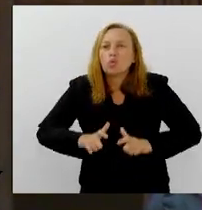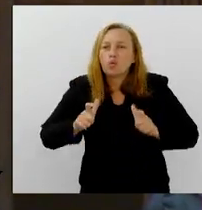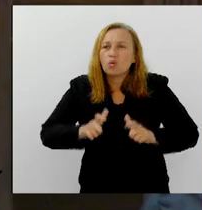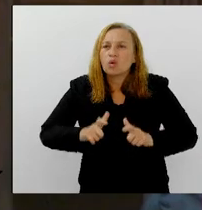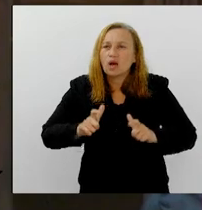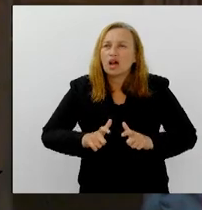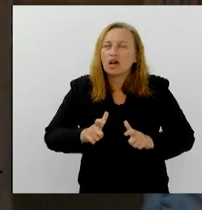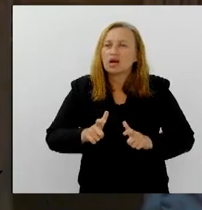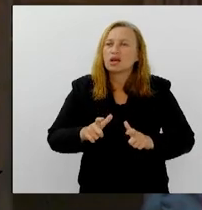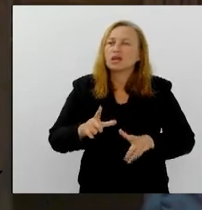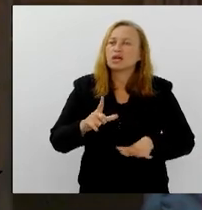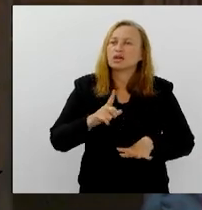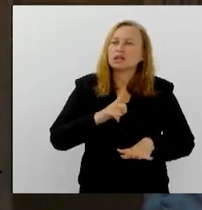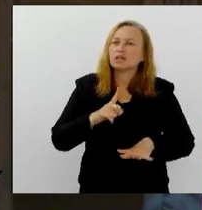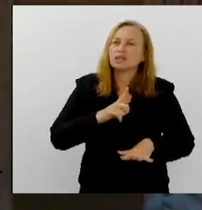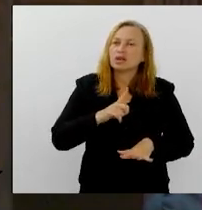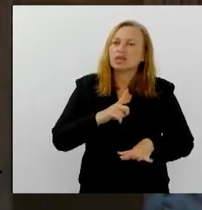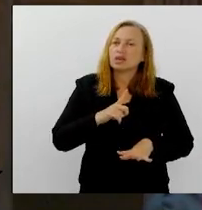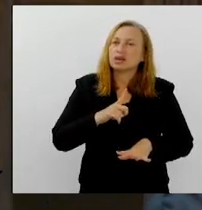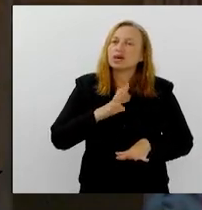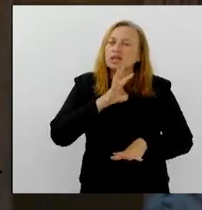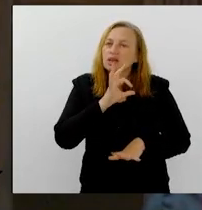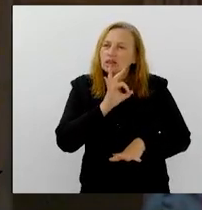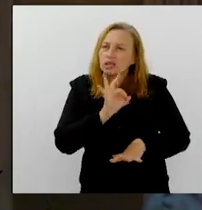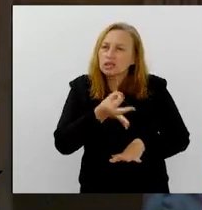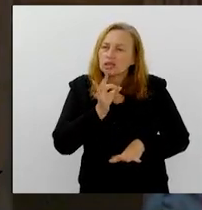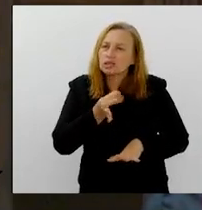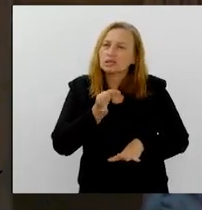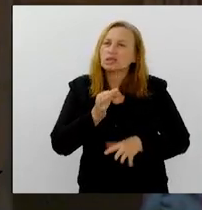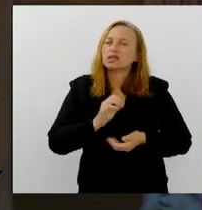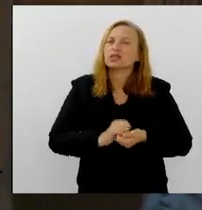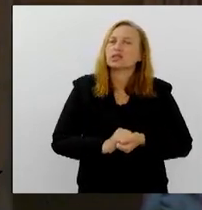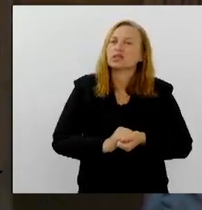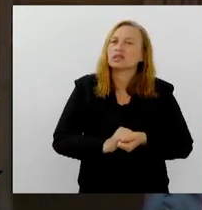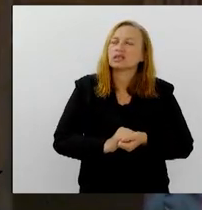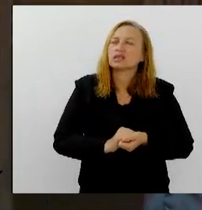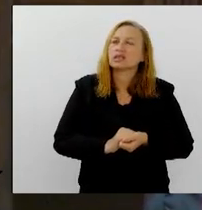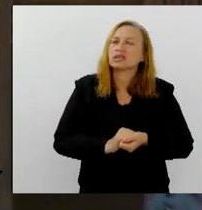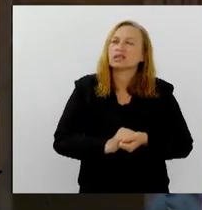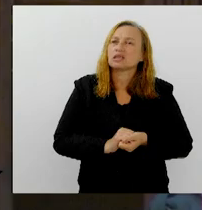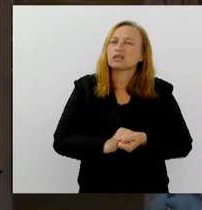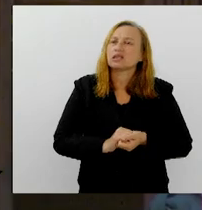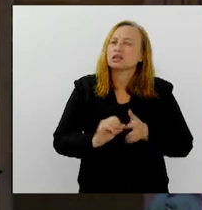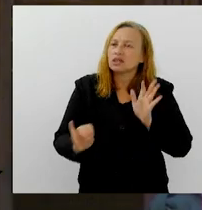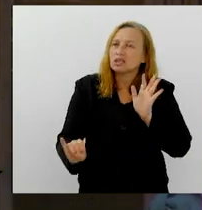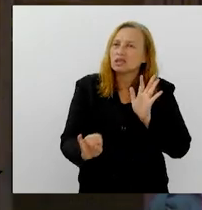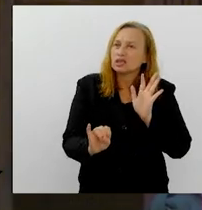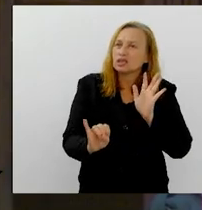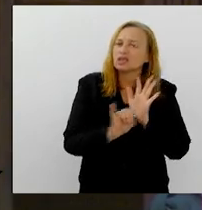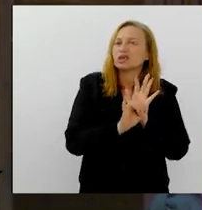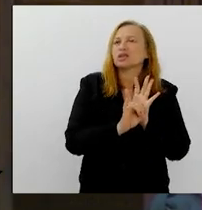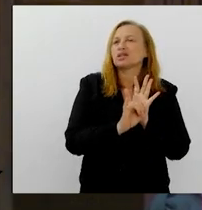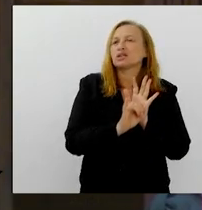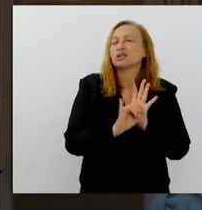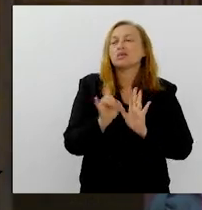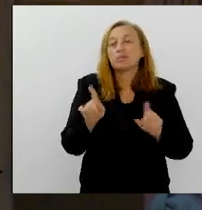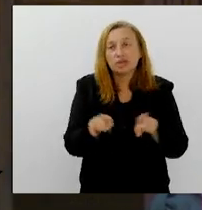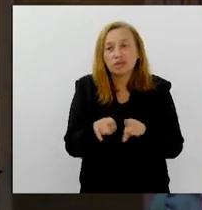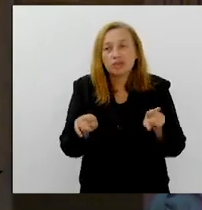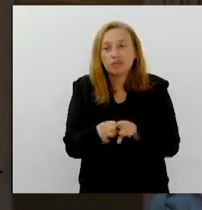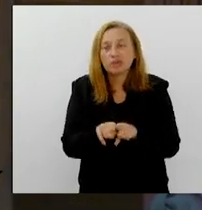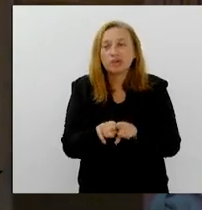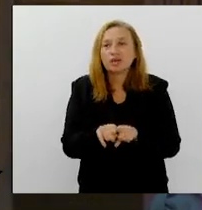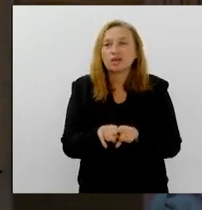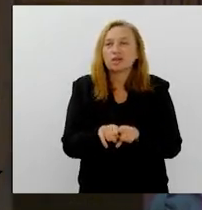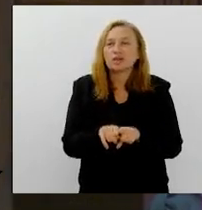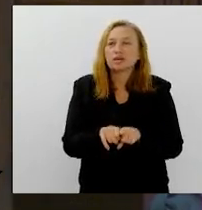nossa subjetividade, singularidade, a nossa identidade, mas é também aquilo